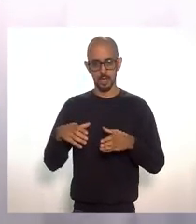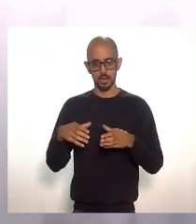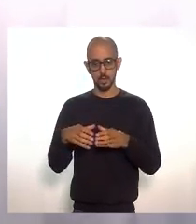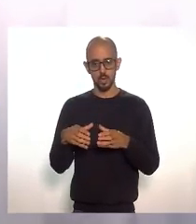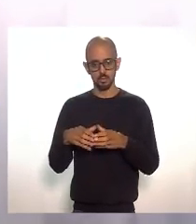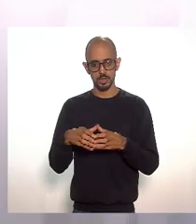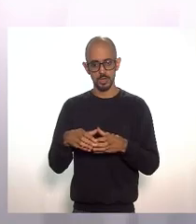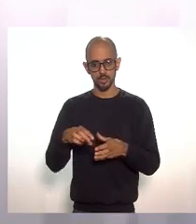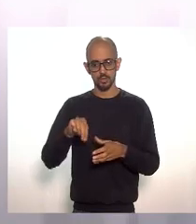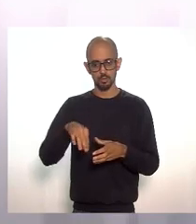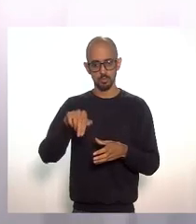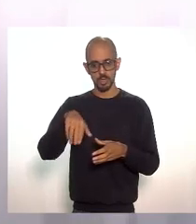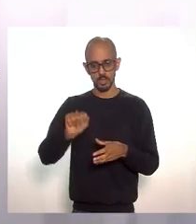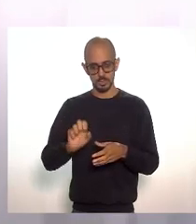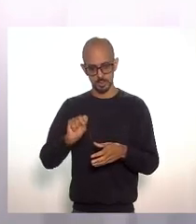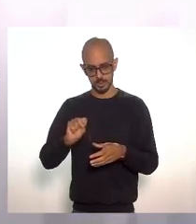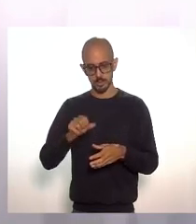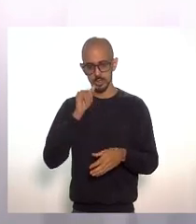Energia, deputado Max Lemo.